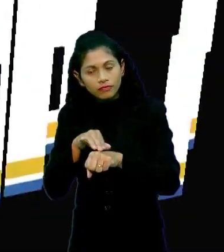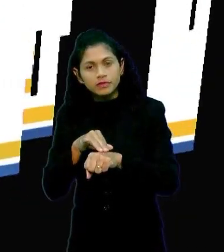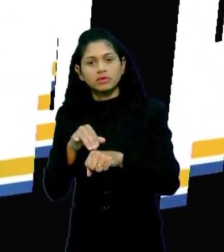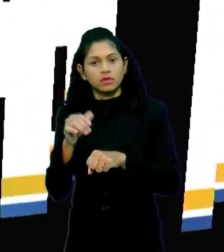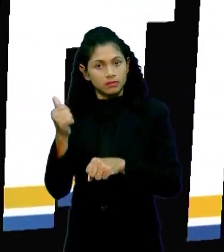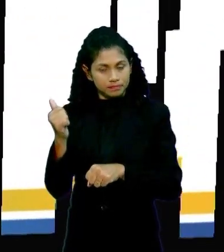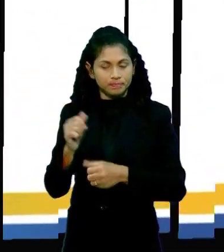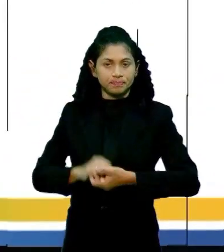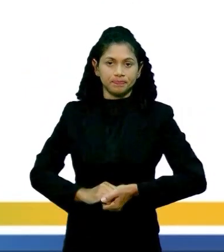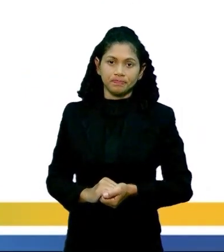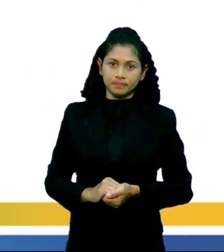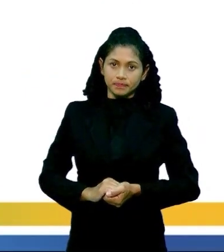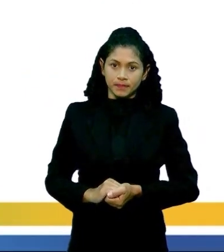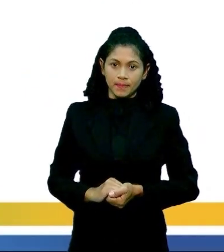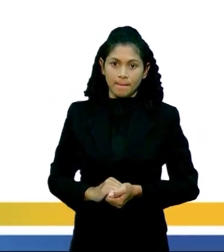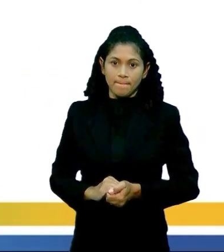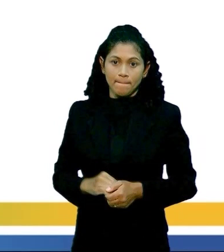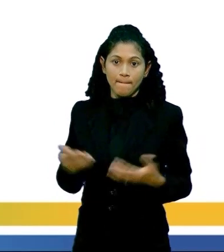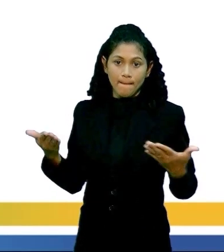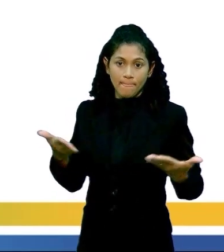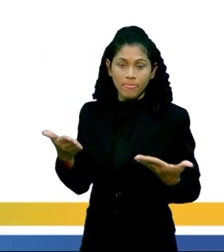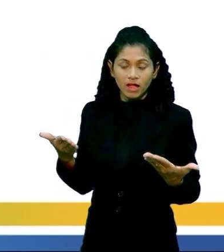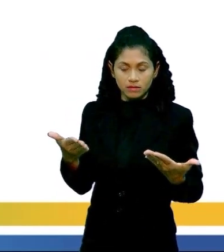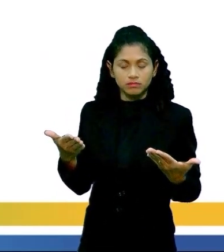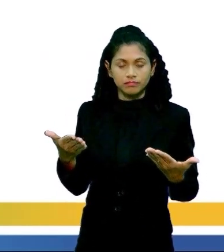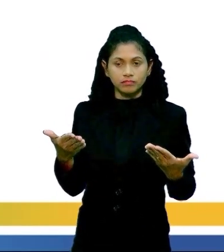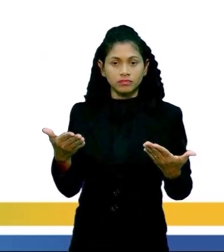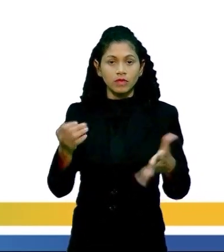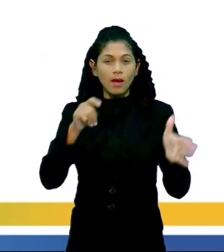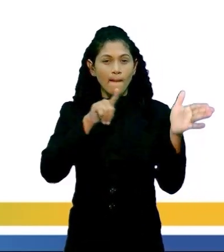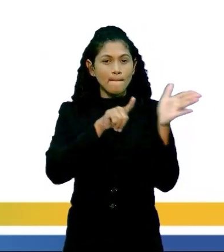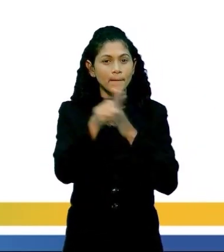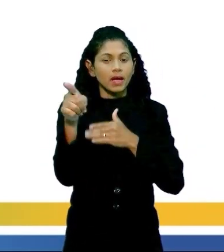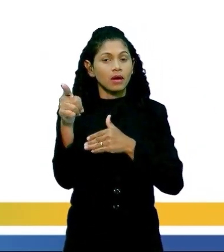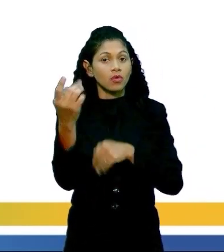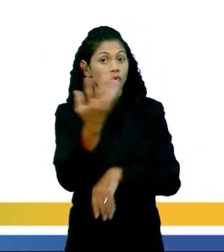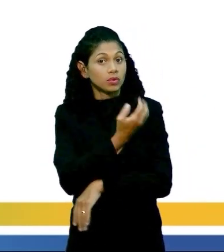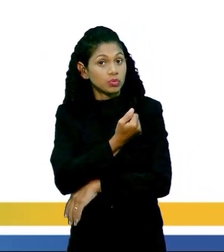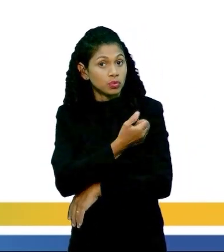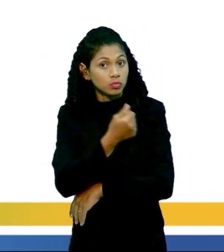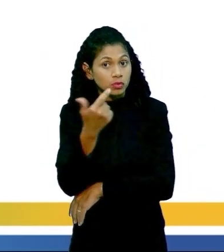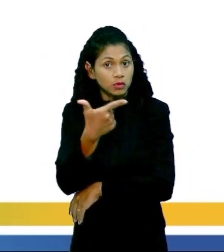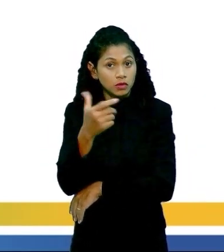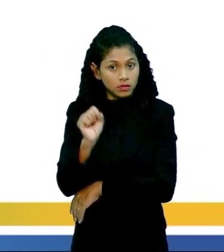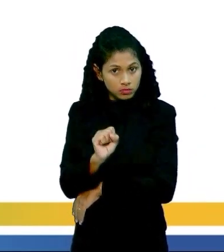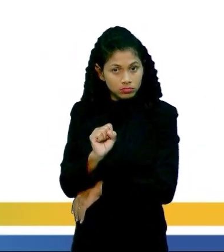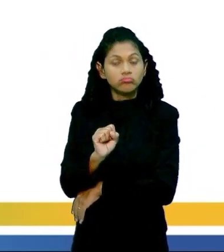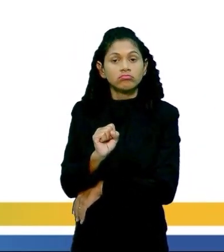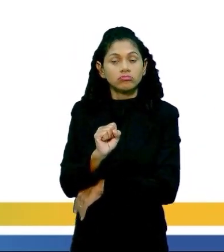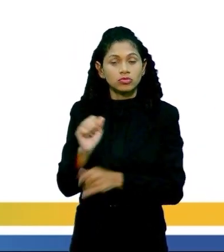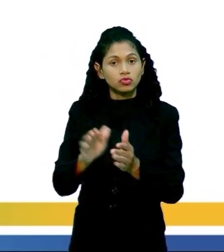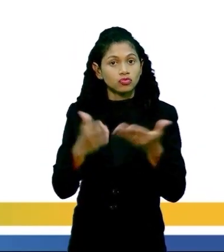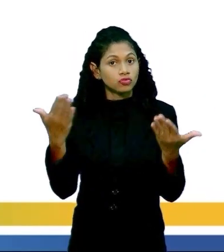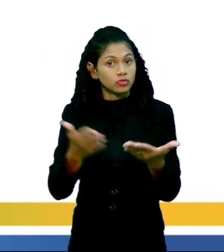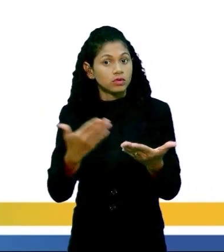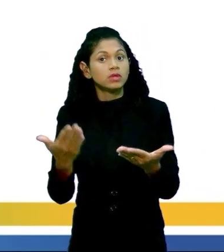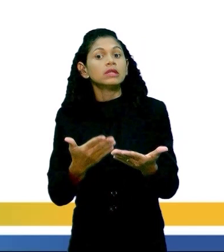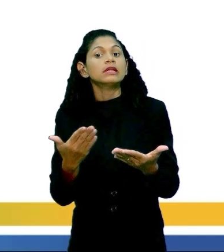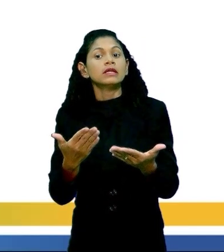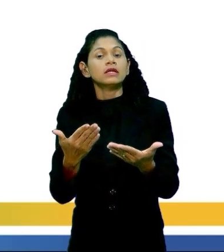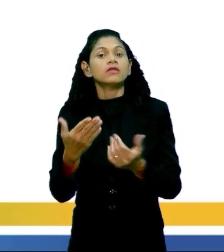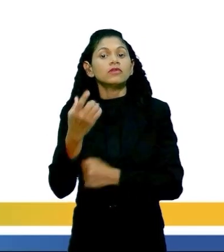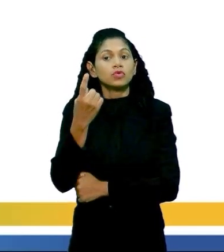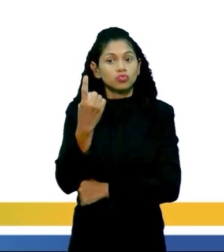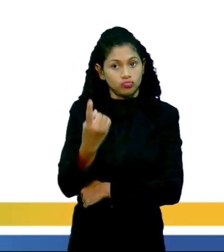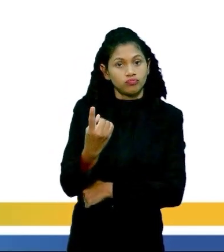Então, observe, galera, aí nós vamos trabalhar com a questão de número 28, tá? Do livro Enem, Resolve Enem 1,